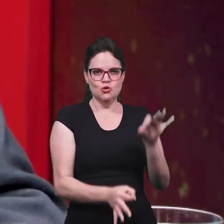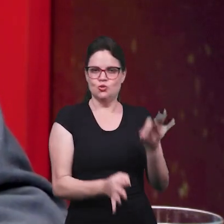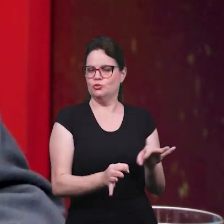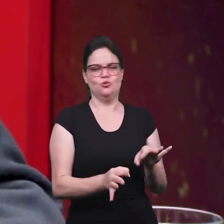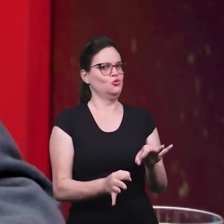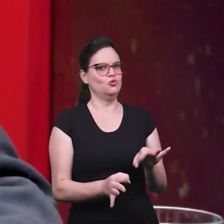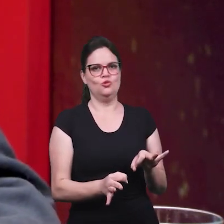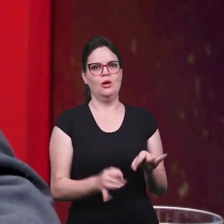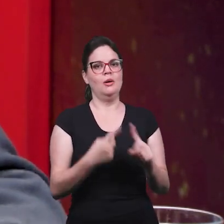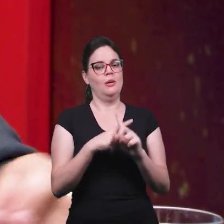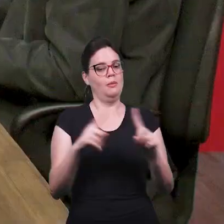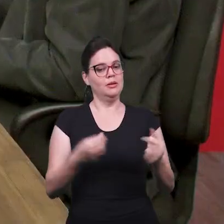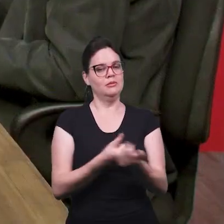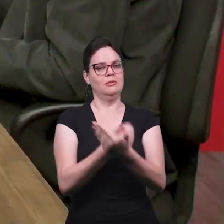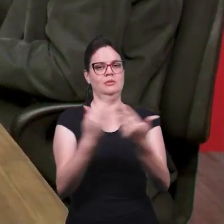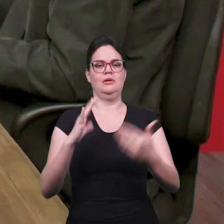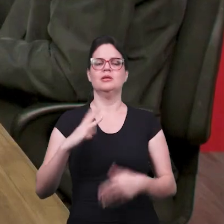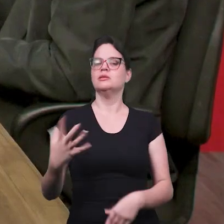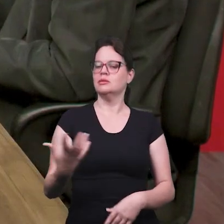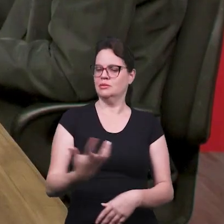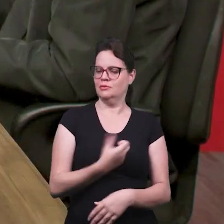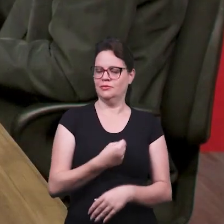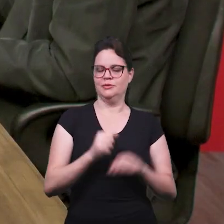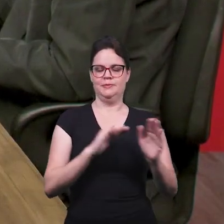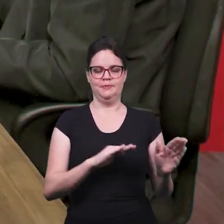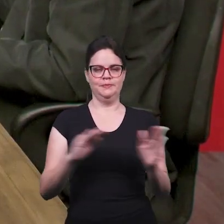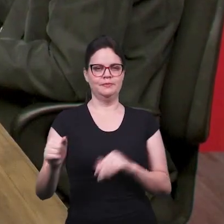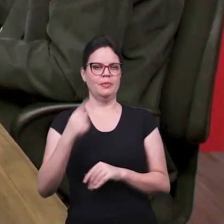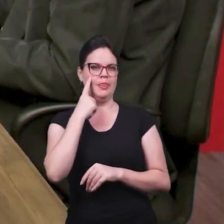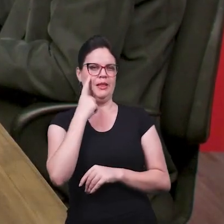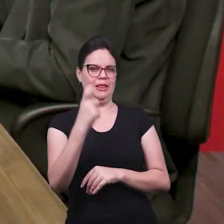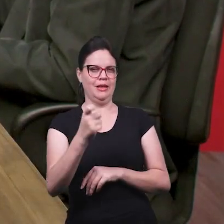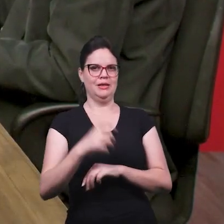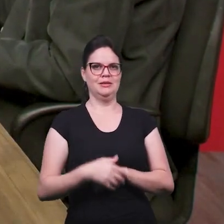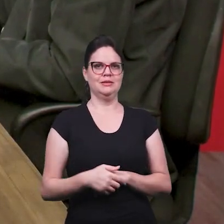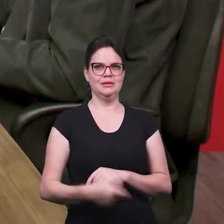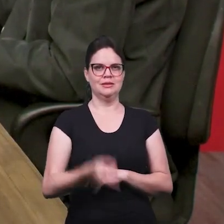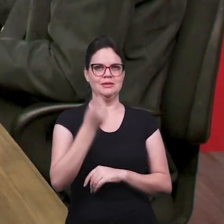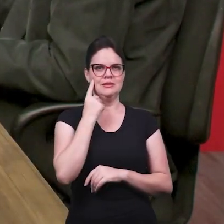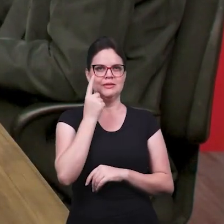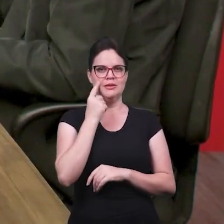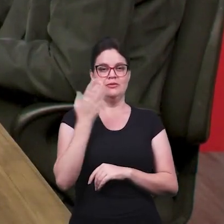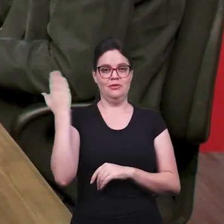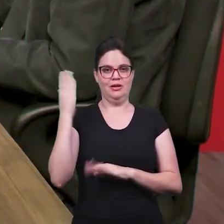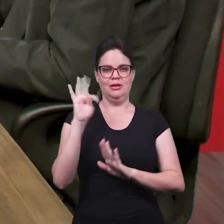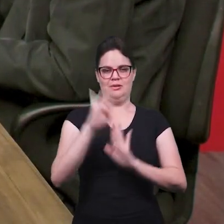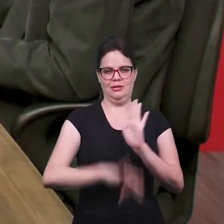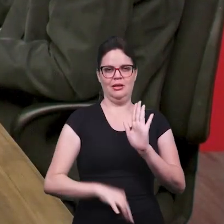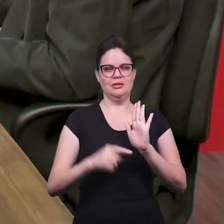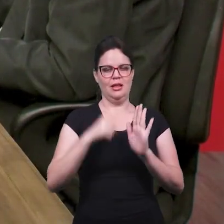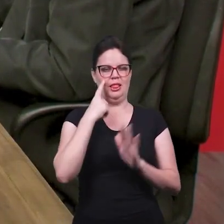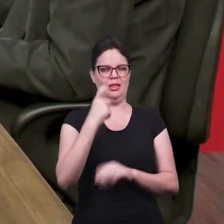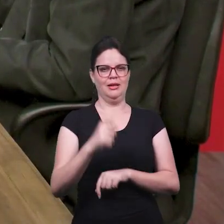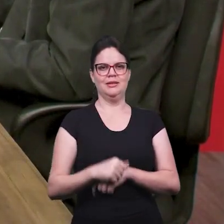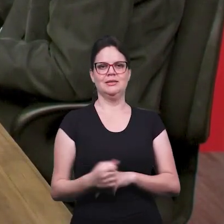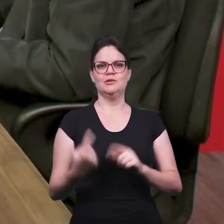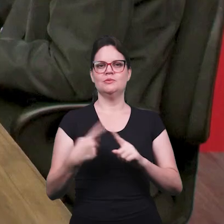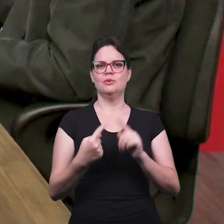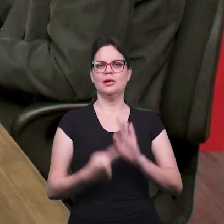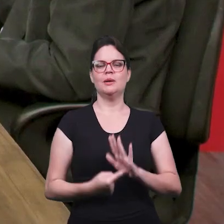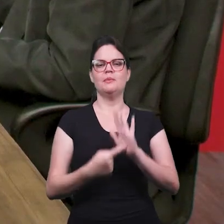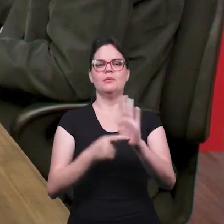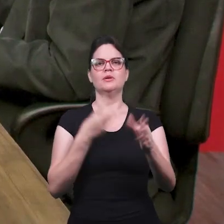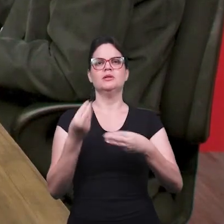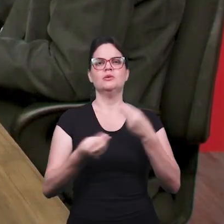Senhor. Interessante, doutor Tiago, que usando novamente esse texto, falando do cuidado de Jesus com a